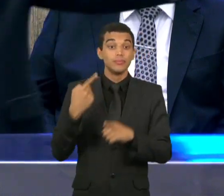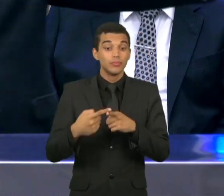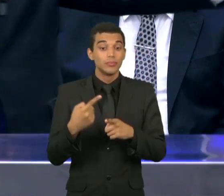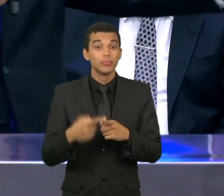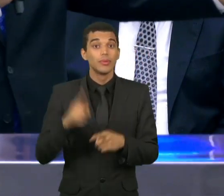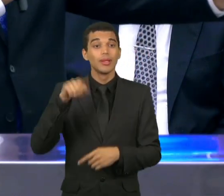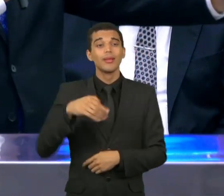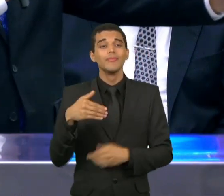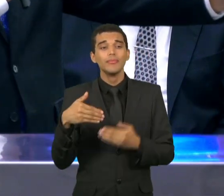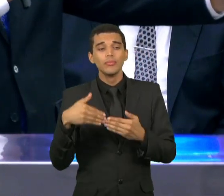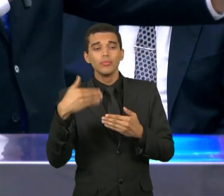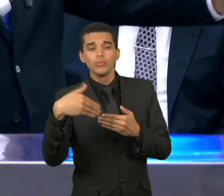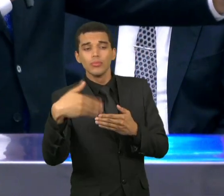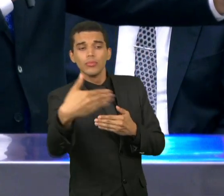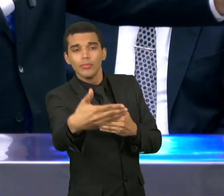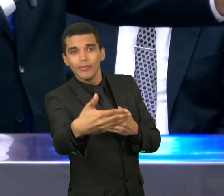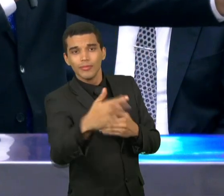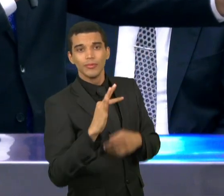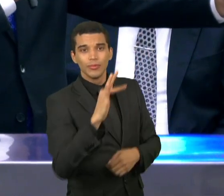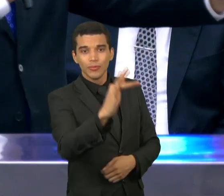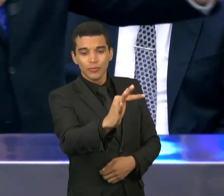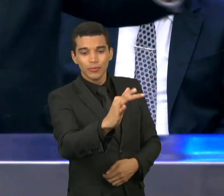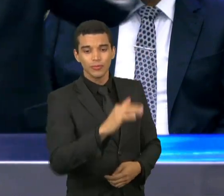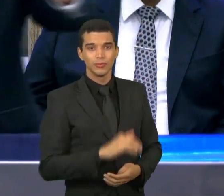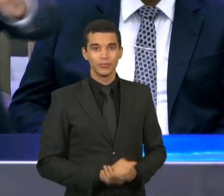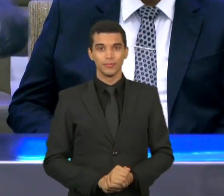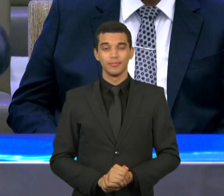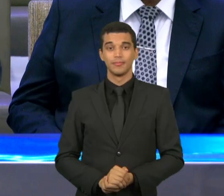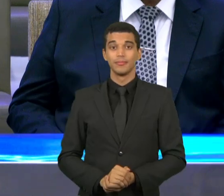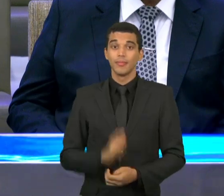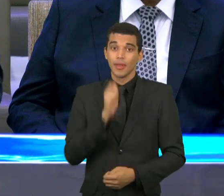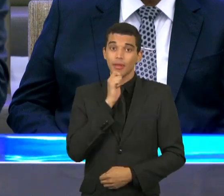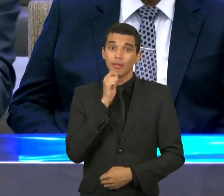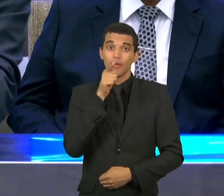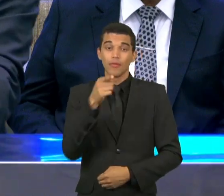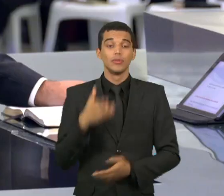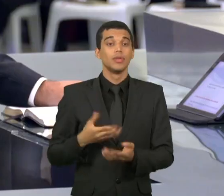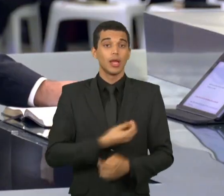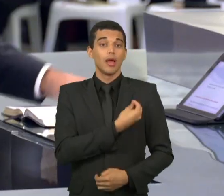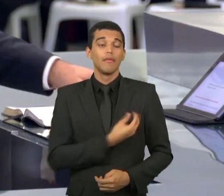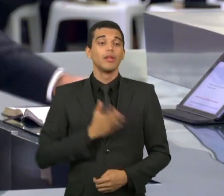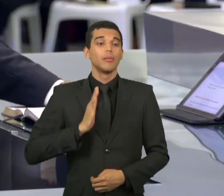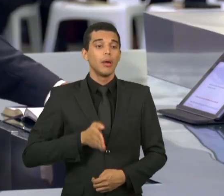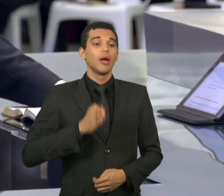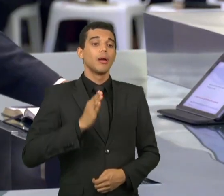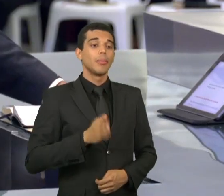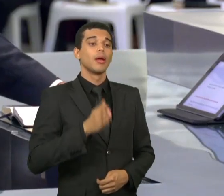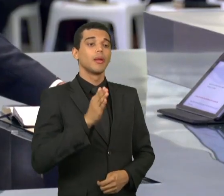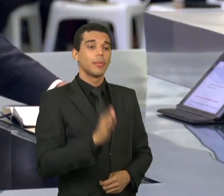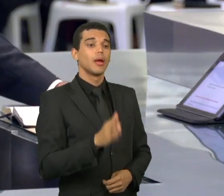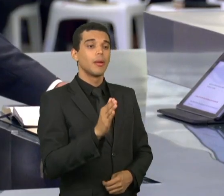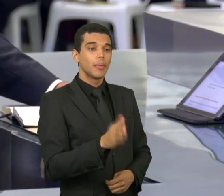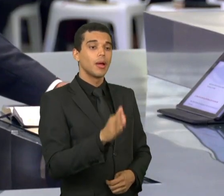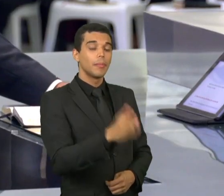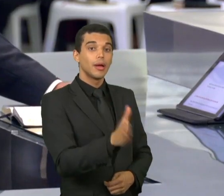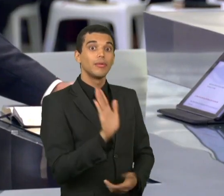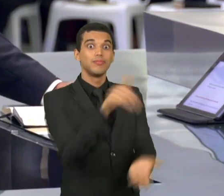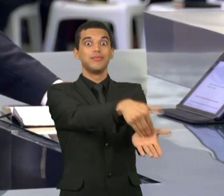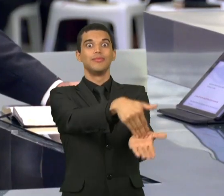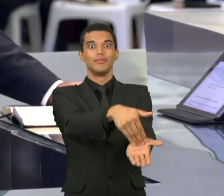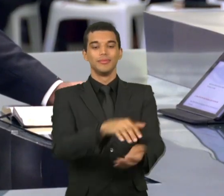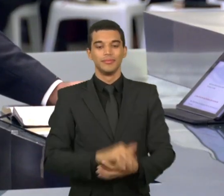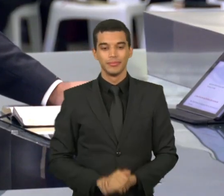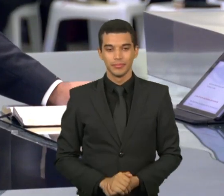mais à frente. Ele está te esperando. Diga para quem está ao teu lado: